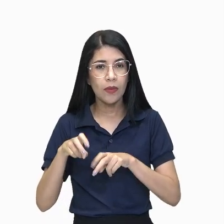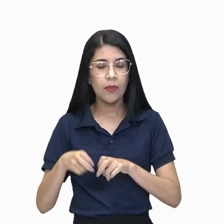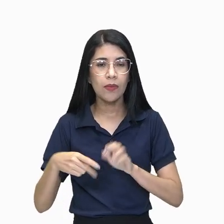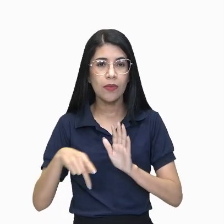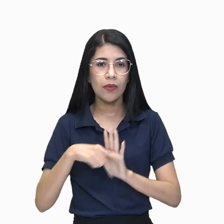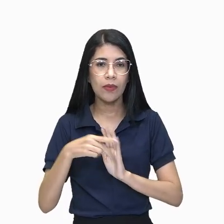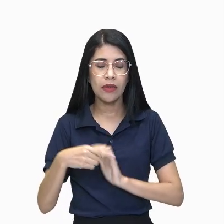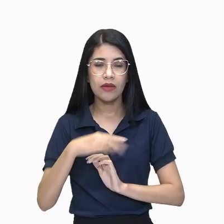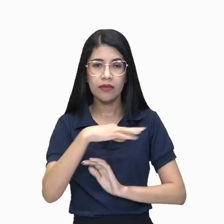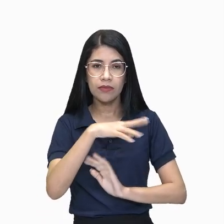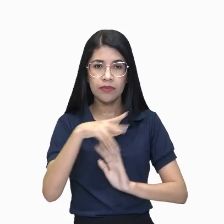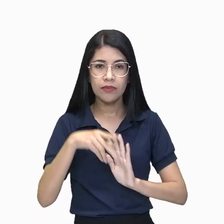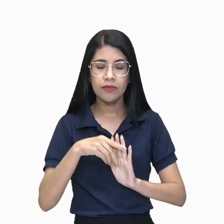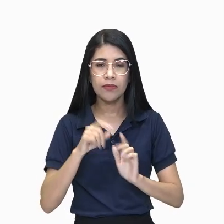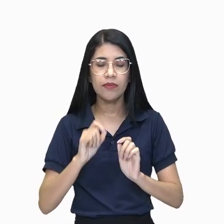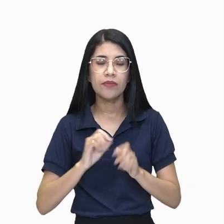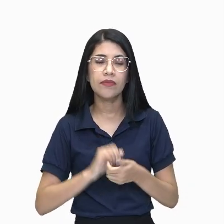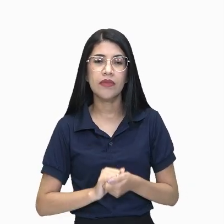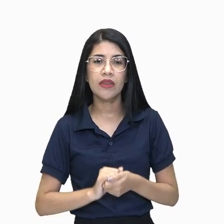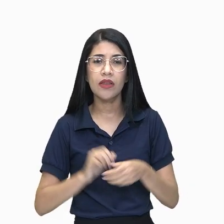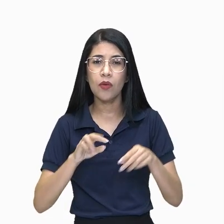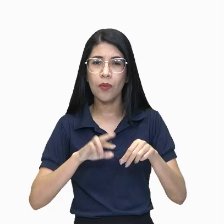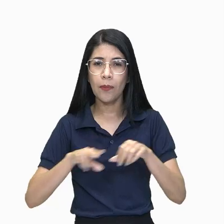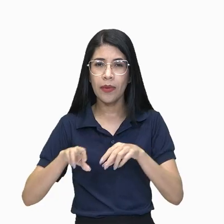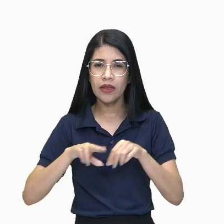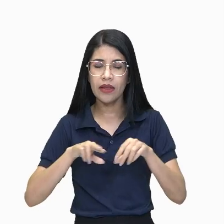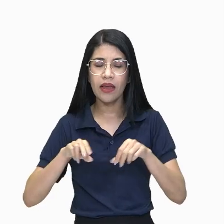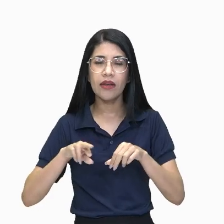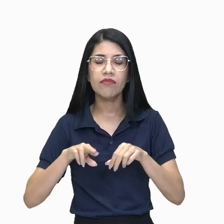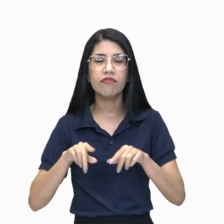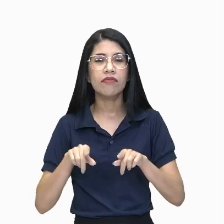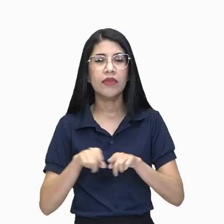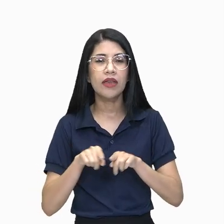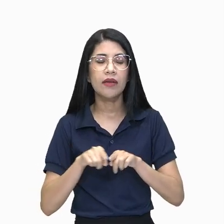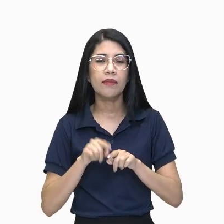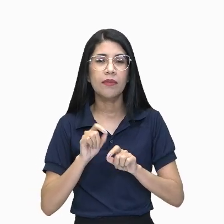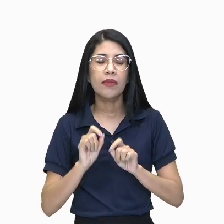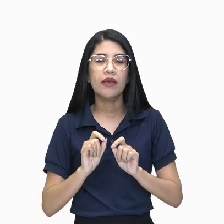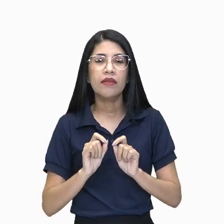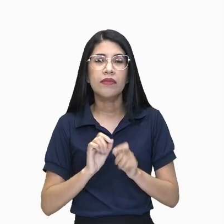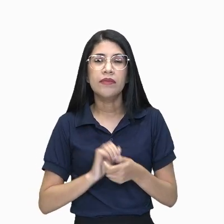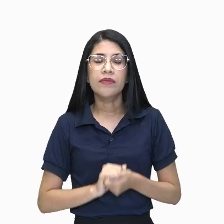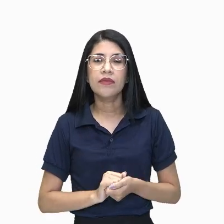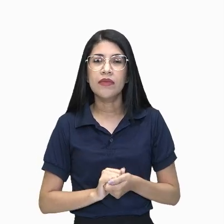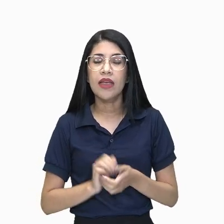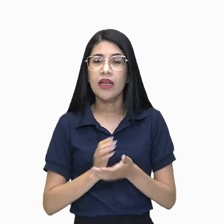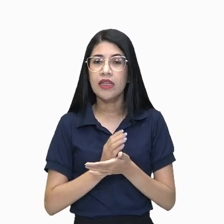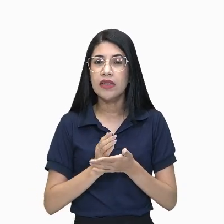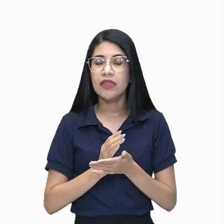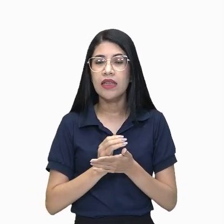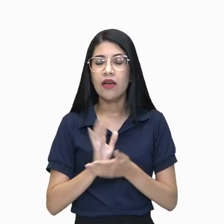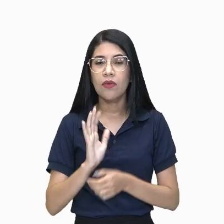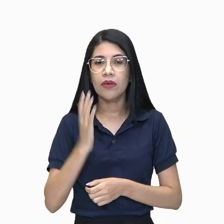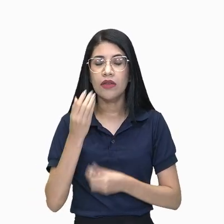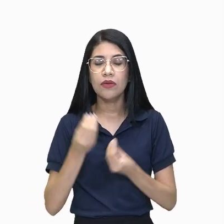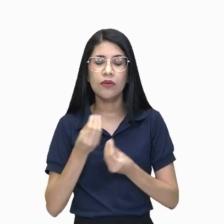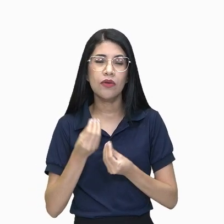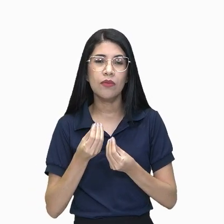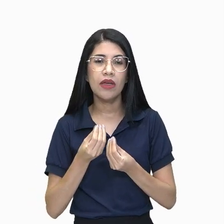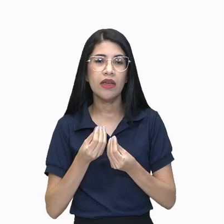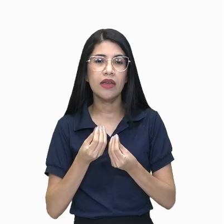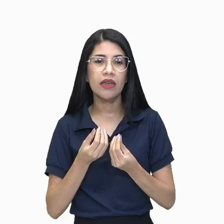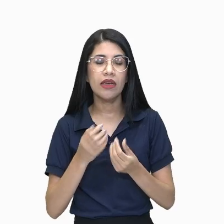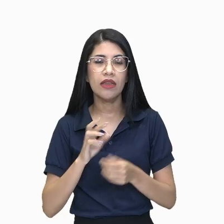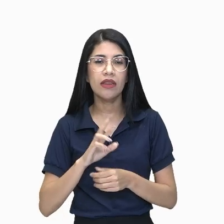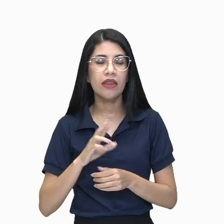né? A exploração de minérios, pessoal, como temos aqui na cartela. A exploração de minérios, muitas vezes de forma ilegal, causa a contaminação